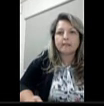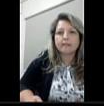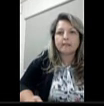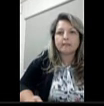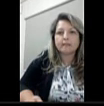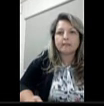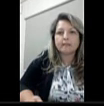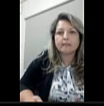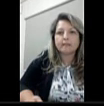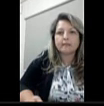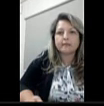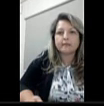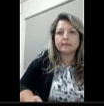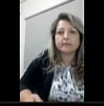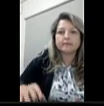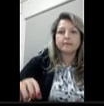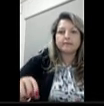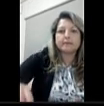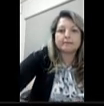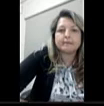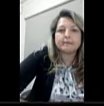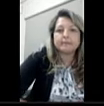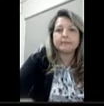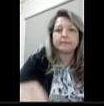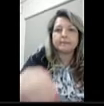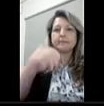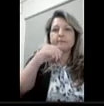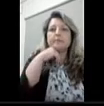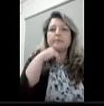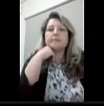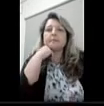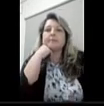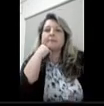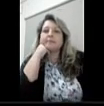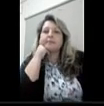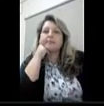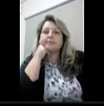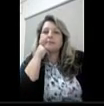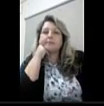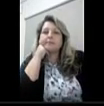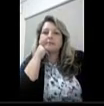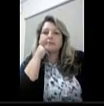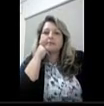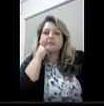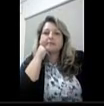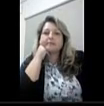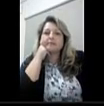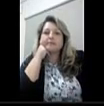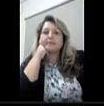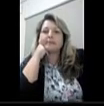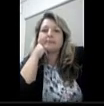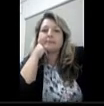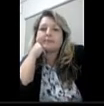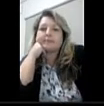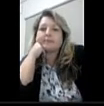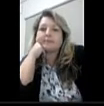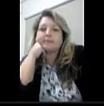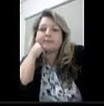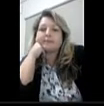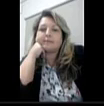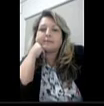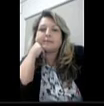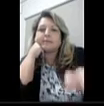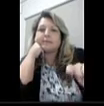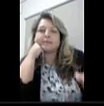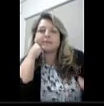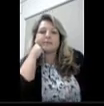Ah, isso aqui é o que eu vou falar. Eu queria falar um pouquinho para vocês, eu acredito que não vai demorar, tá? Que já a gente estourou bastante aí no tempo. Algumas